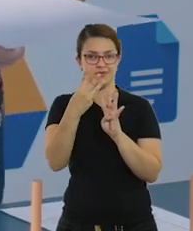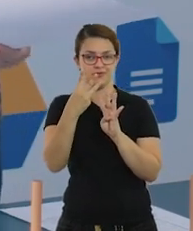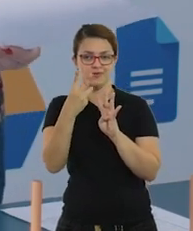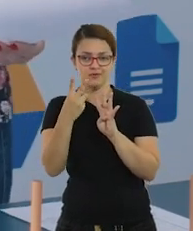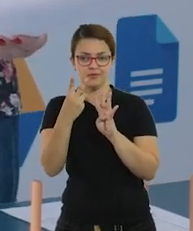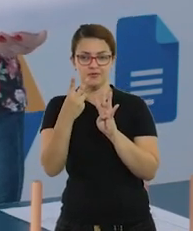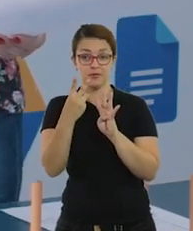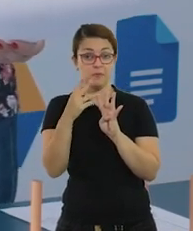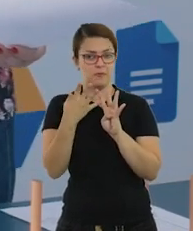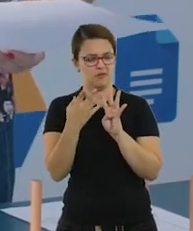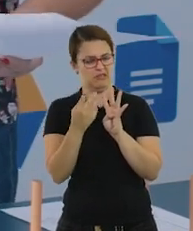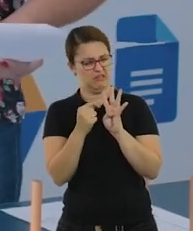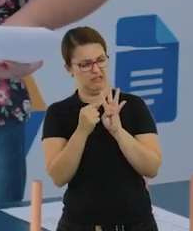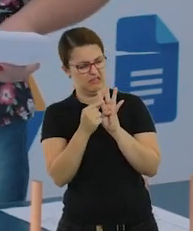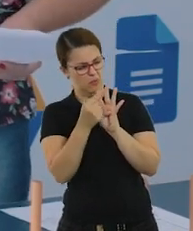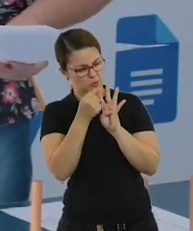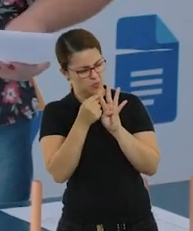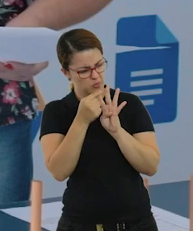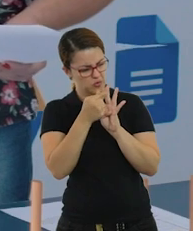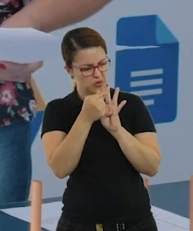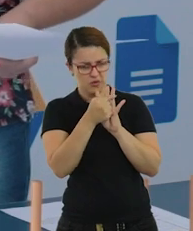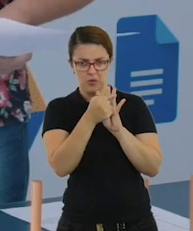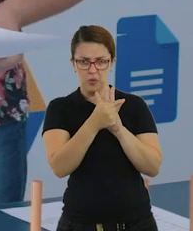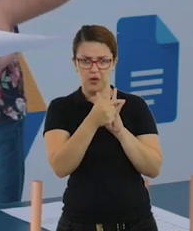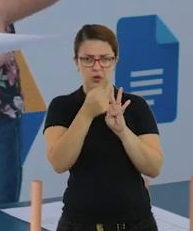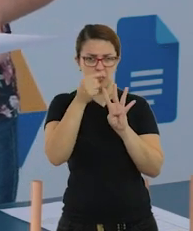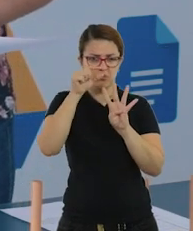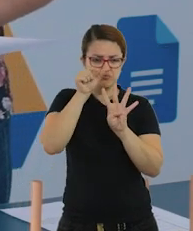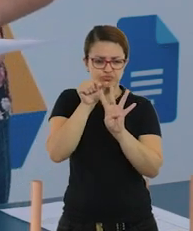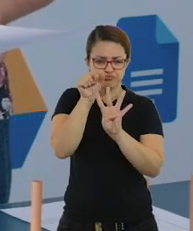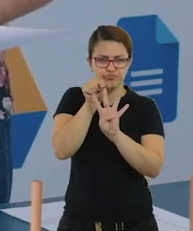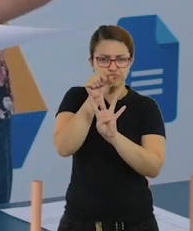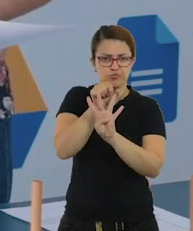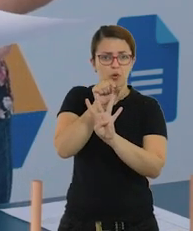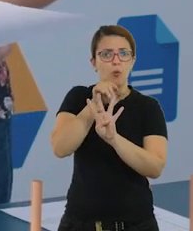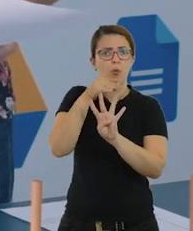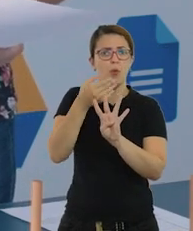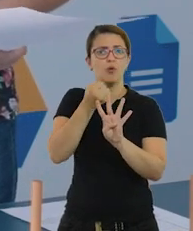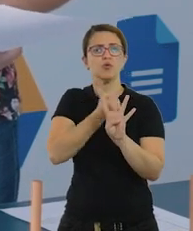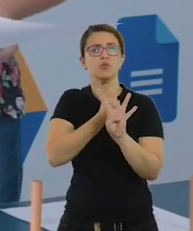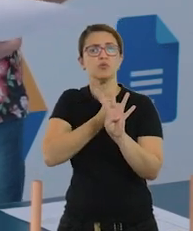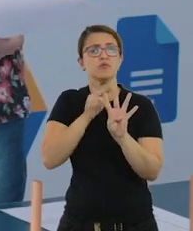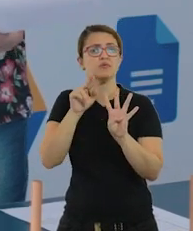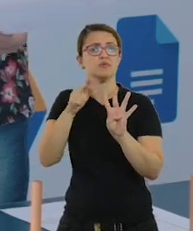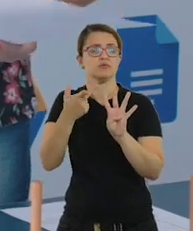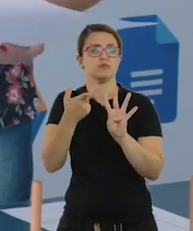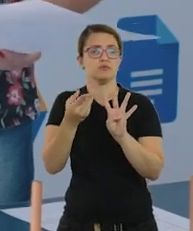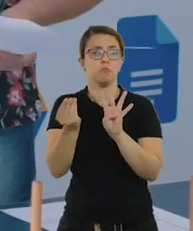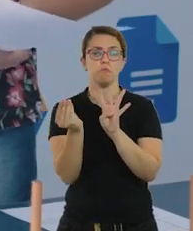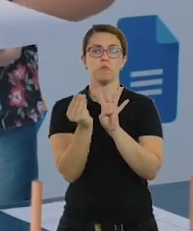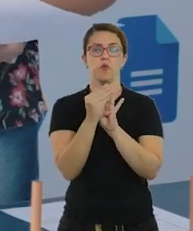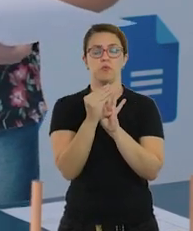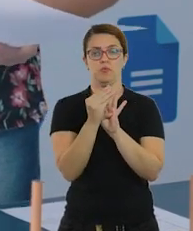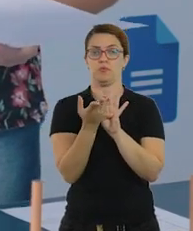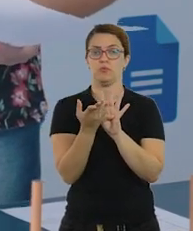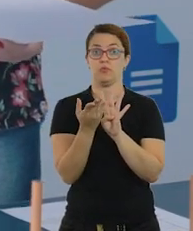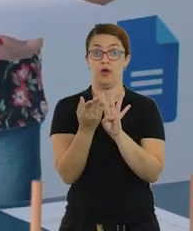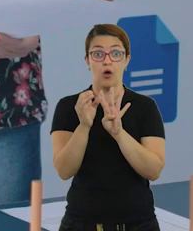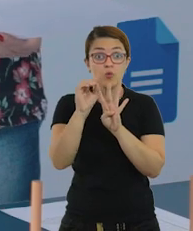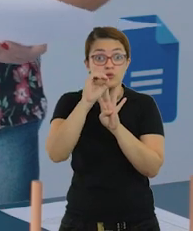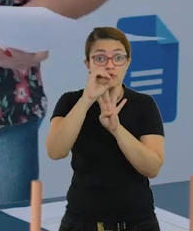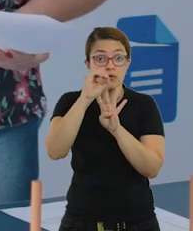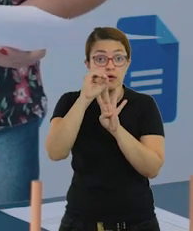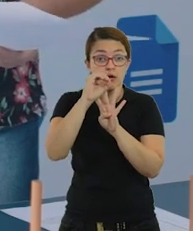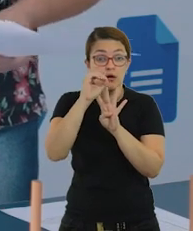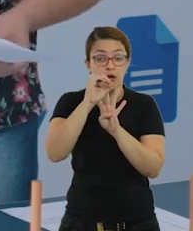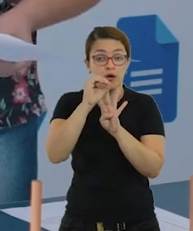8.032. Mas aqui eu tenho 4 quadradinhos. Qual é o número que eu tenho que colocar aqui no meio que vai fazer toda a diferença no meu número?